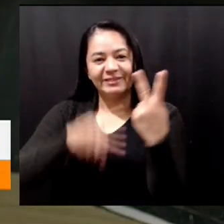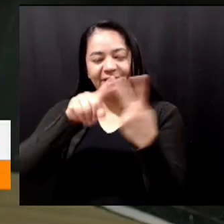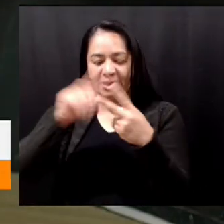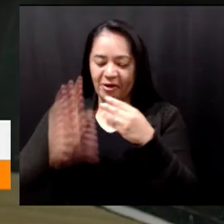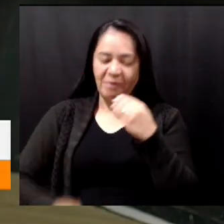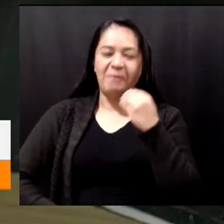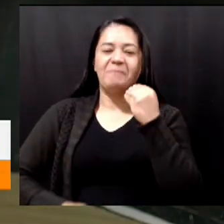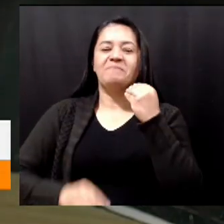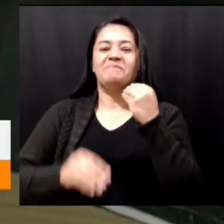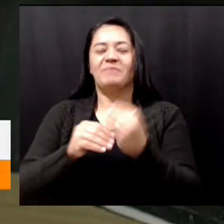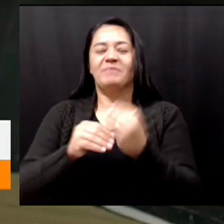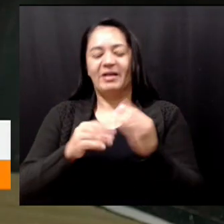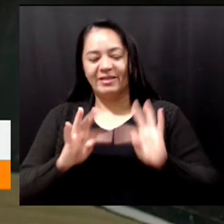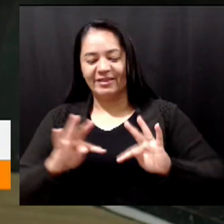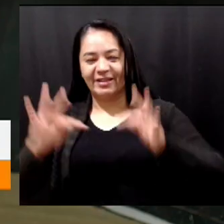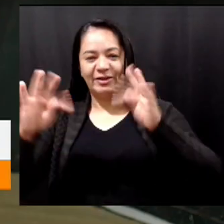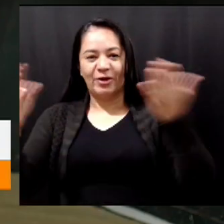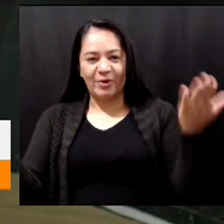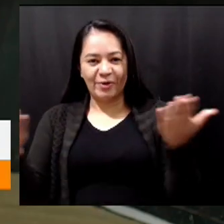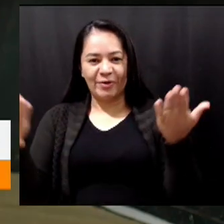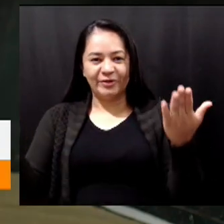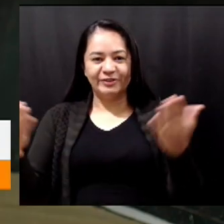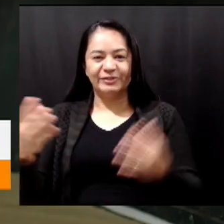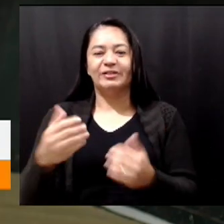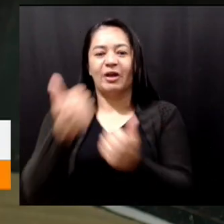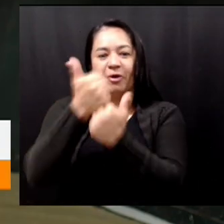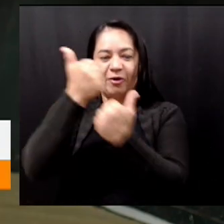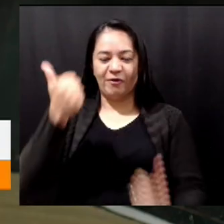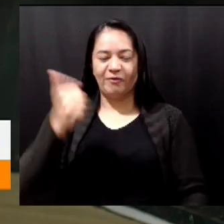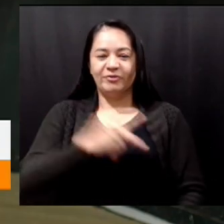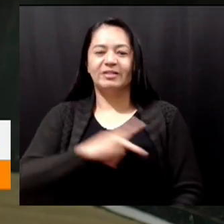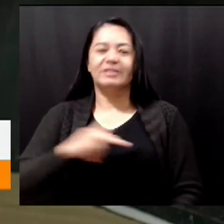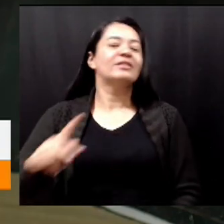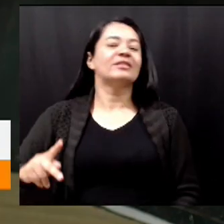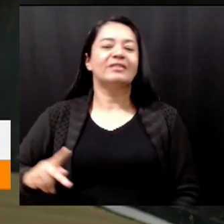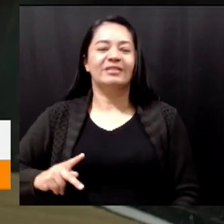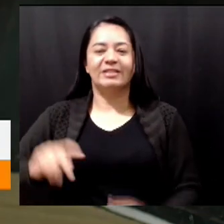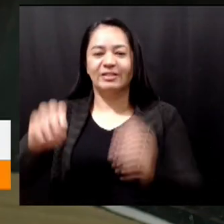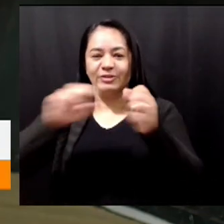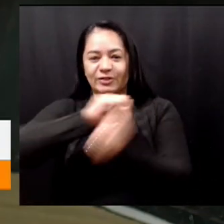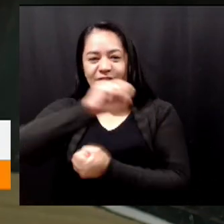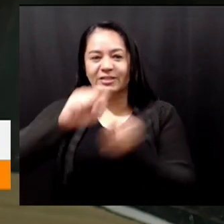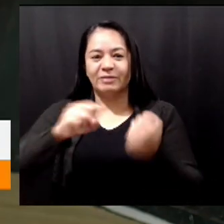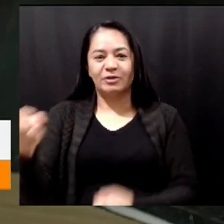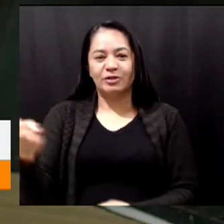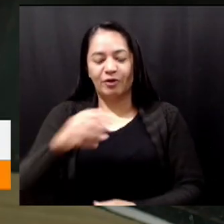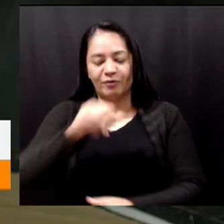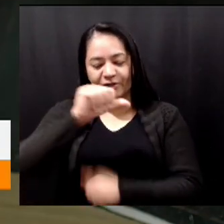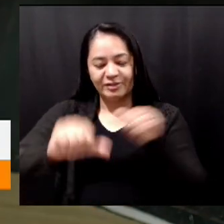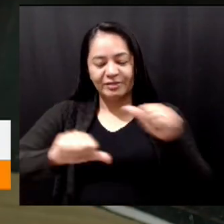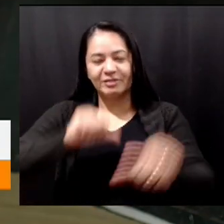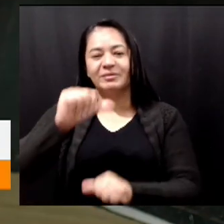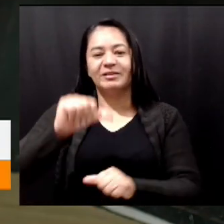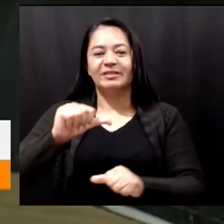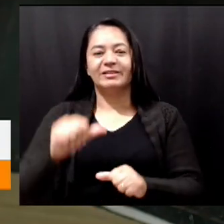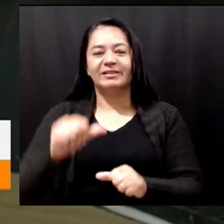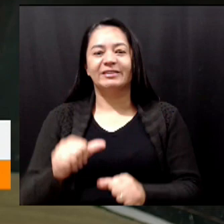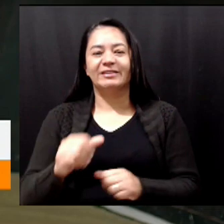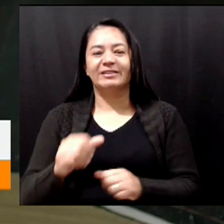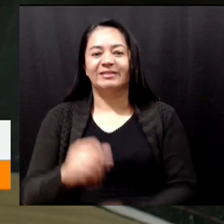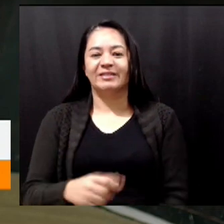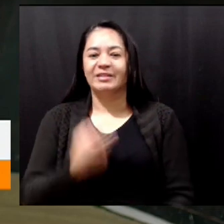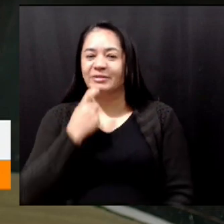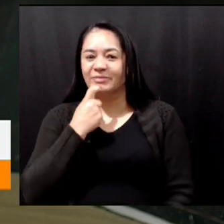hoje, vice-presidente da Ecossistema de Inovação e Transformação Digital do Campinas Tech. Seja